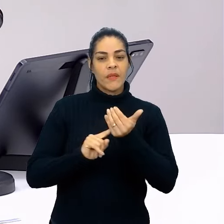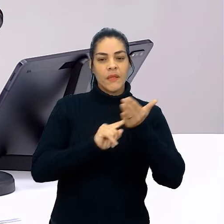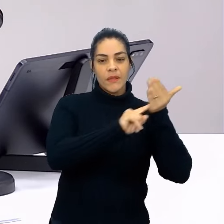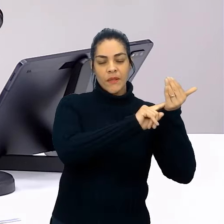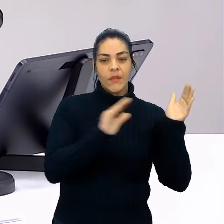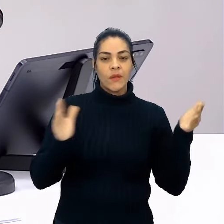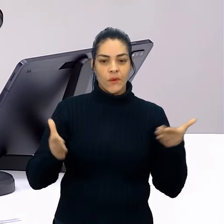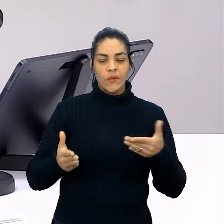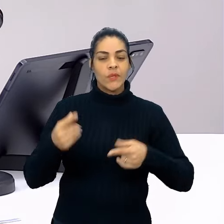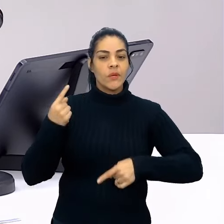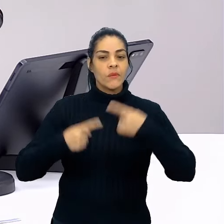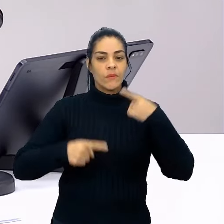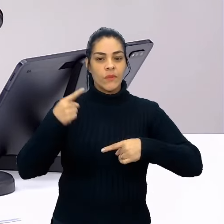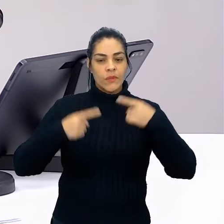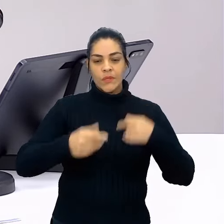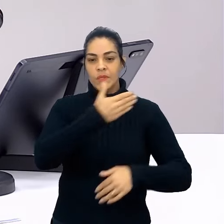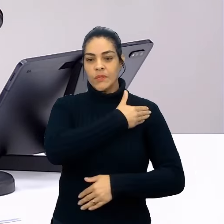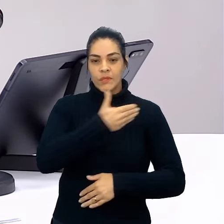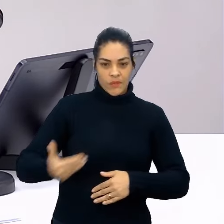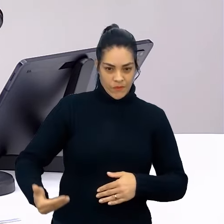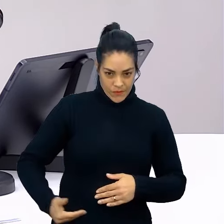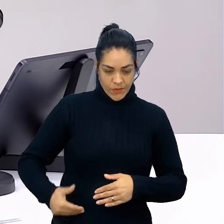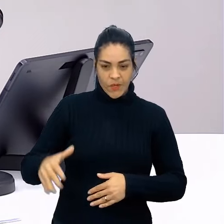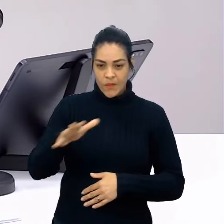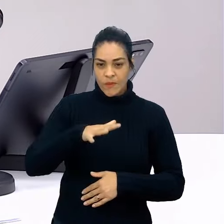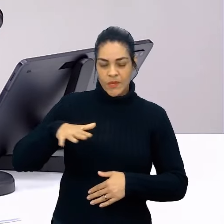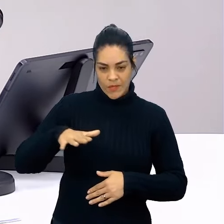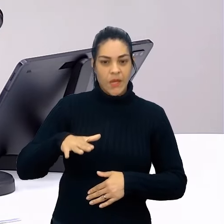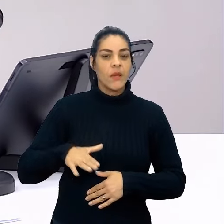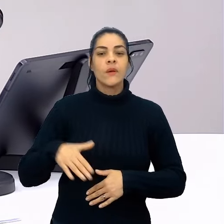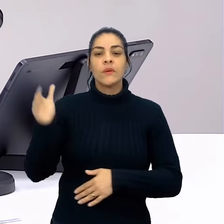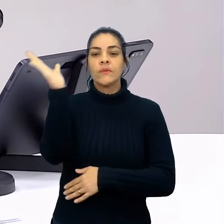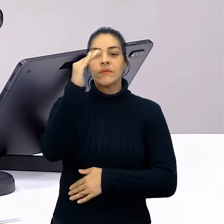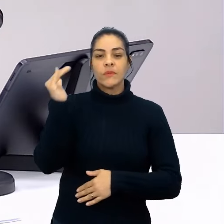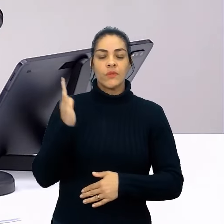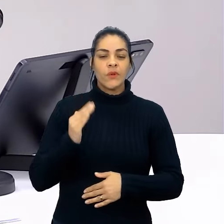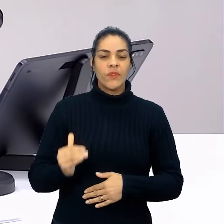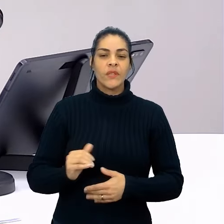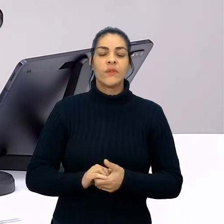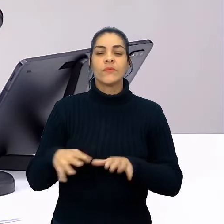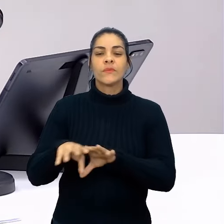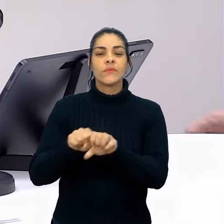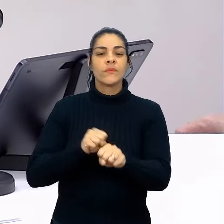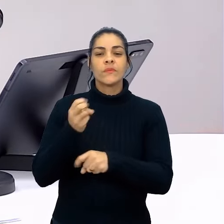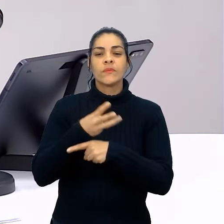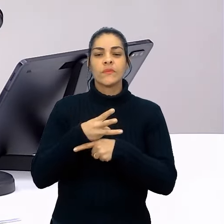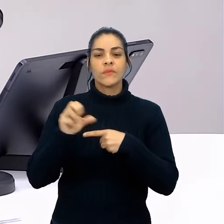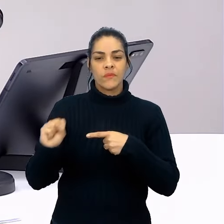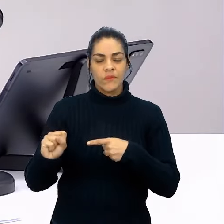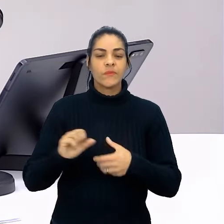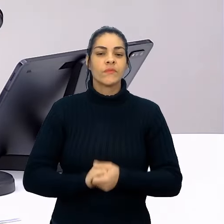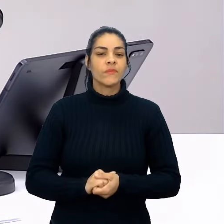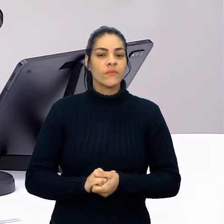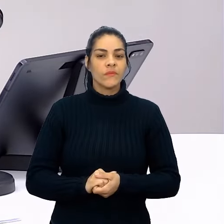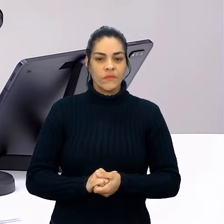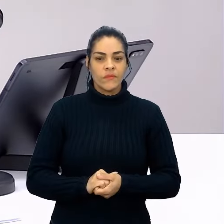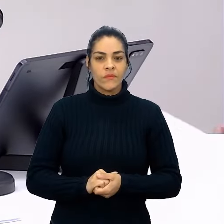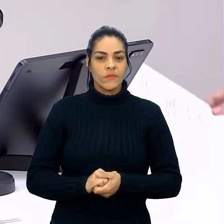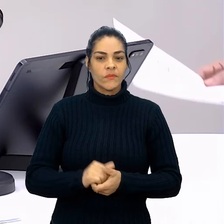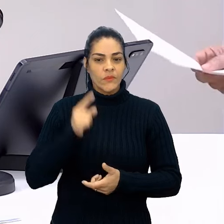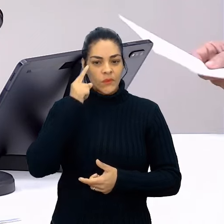tema é Políticas Públicas Ambientais no Brasil. Eu sou Kimi Simukumaki, formadora da IFAP, oriental,